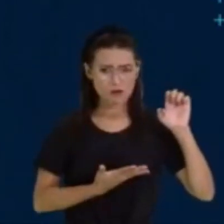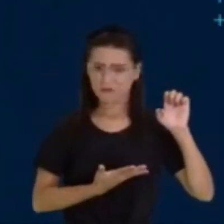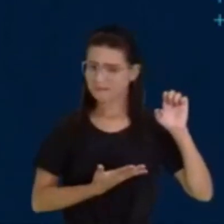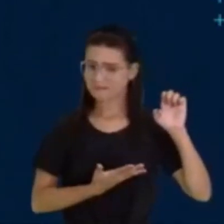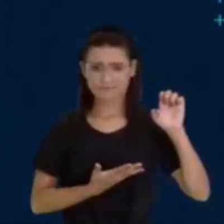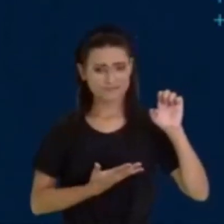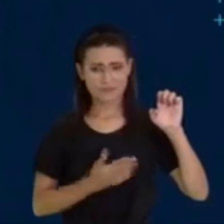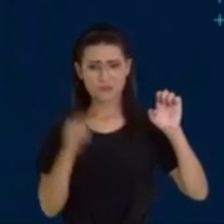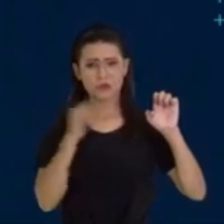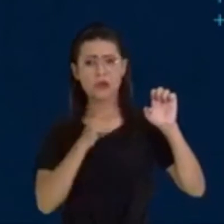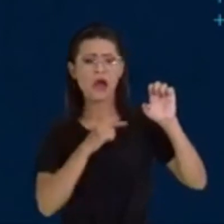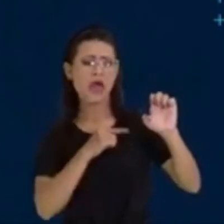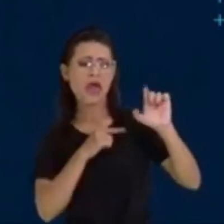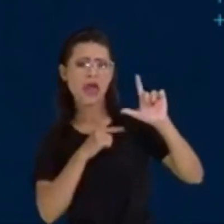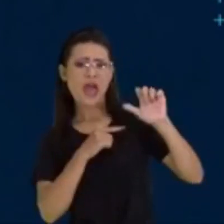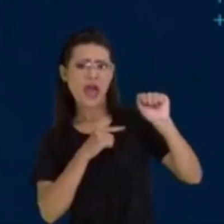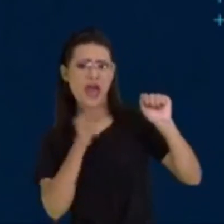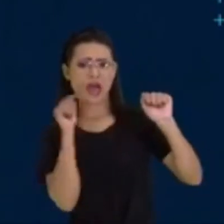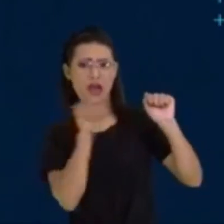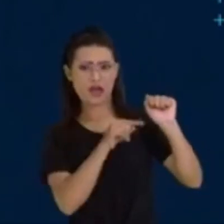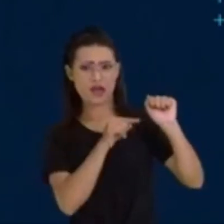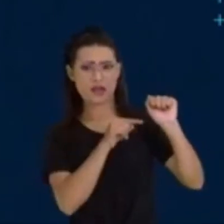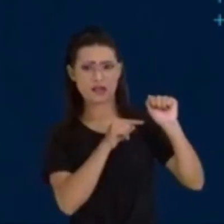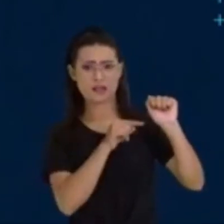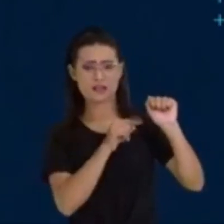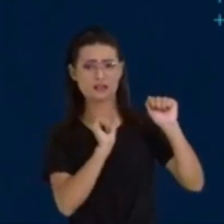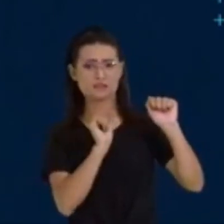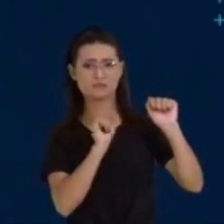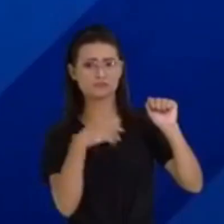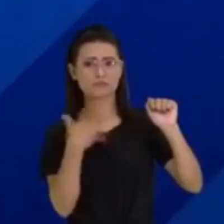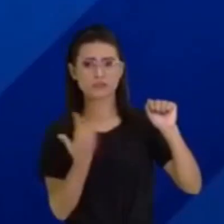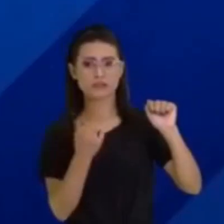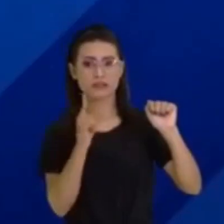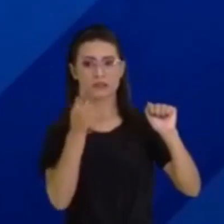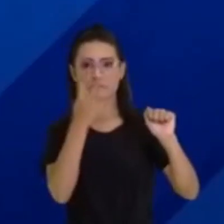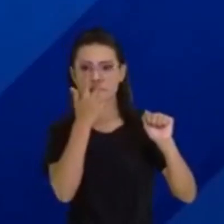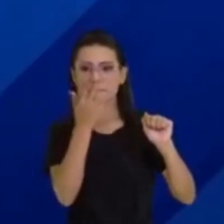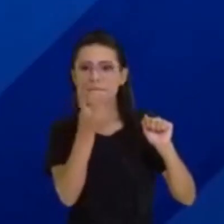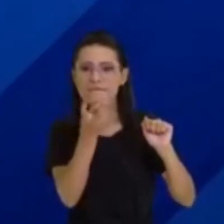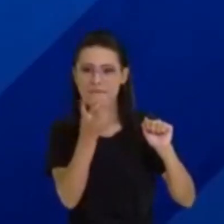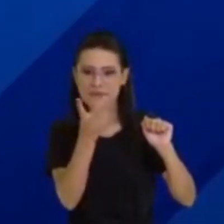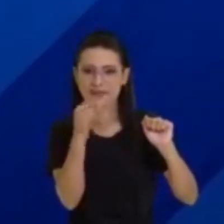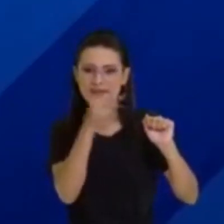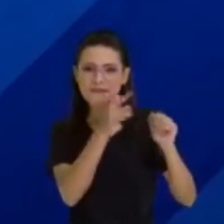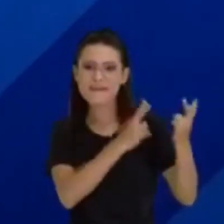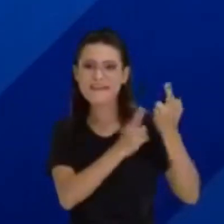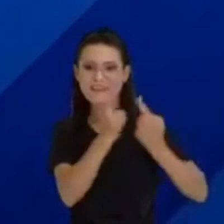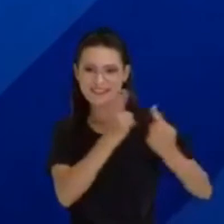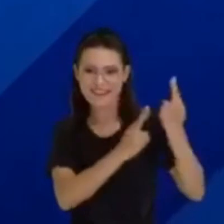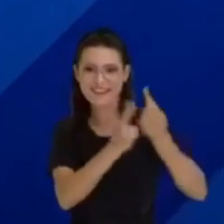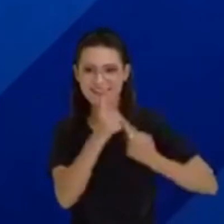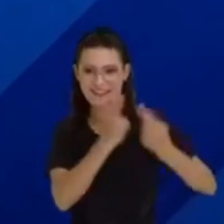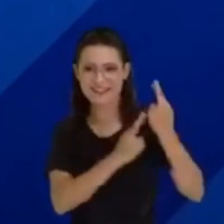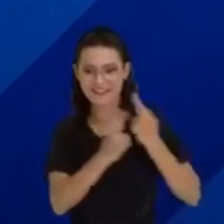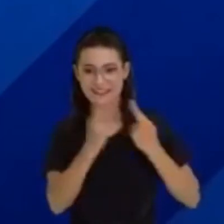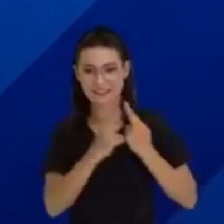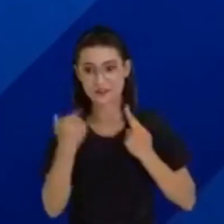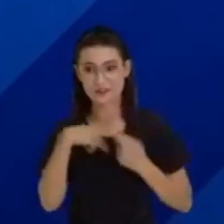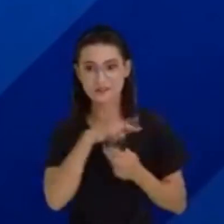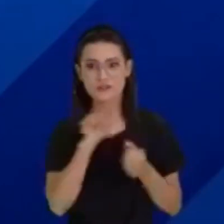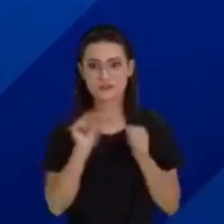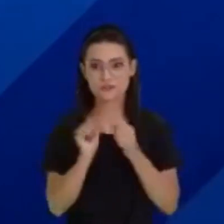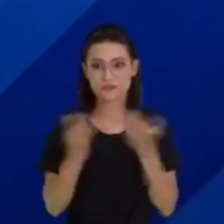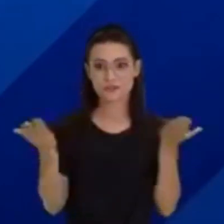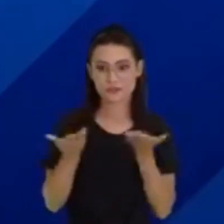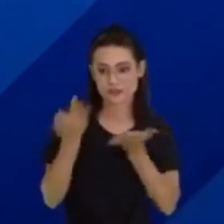seria ela? Olhem só essa outra inferência que nós estamos fazendo nesse trecho.